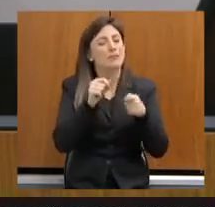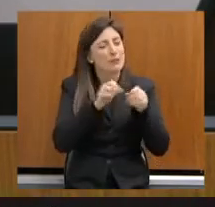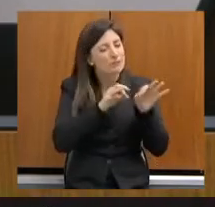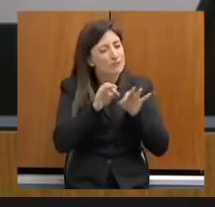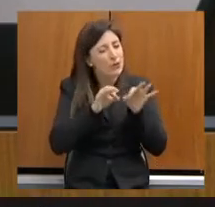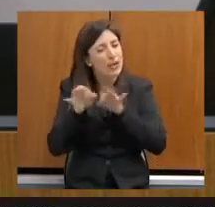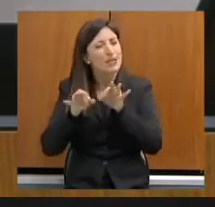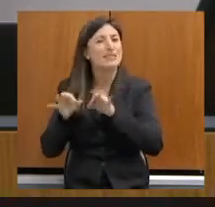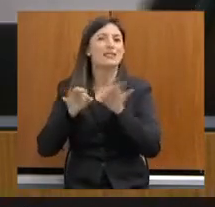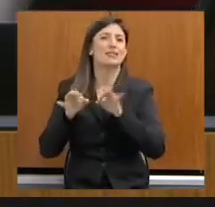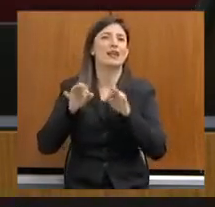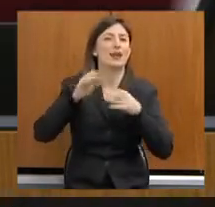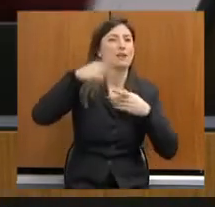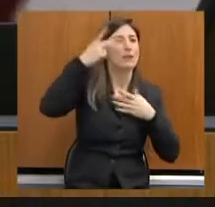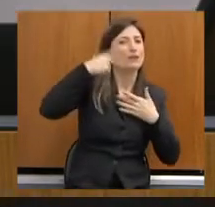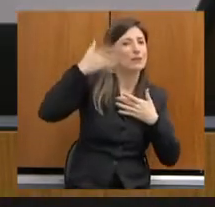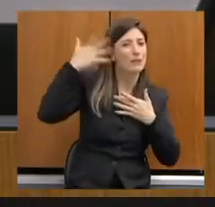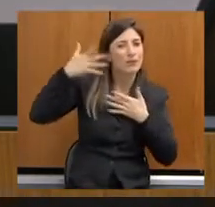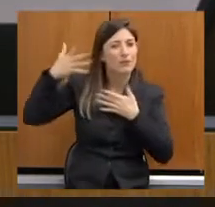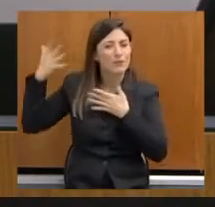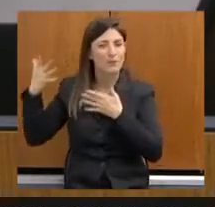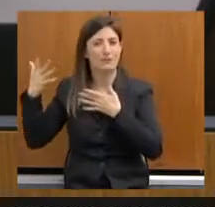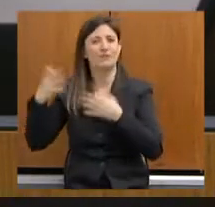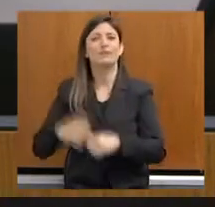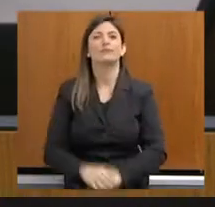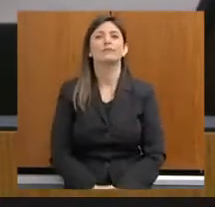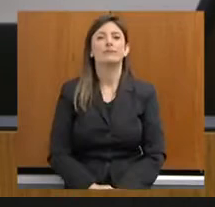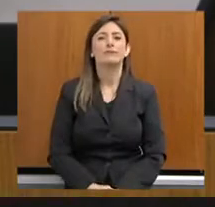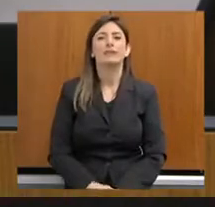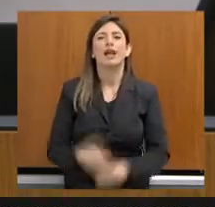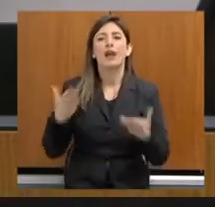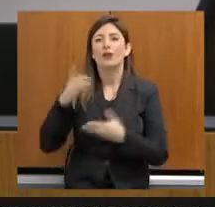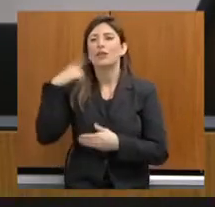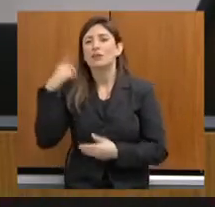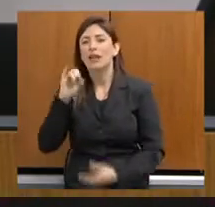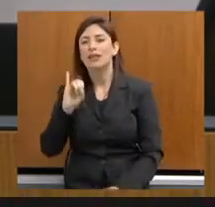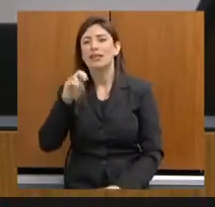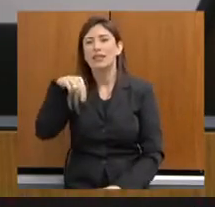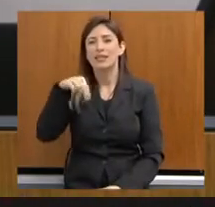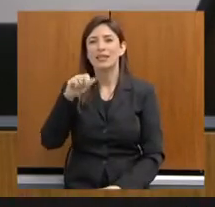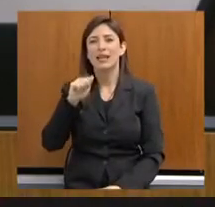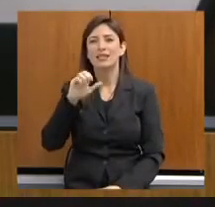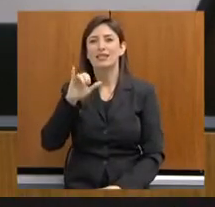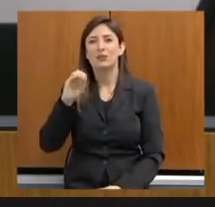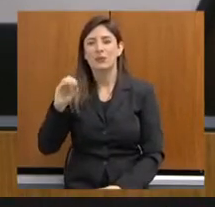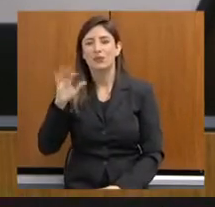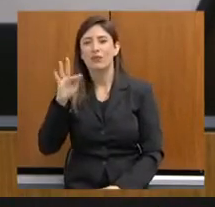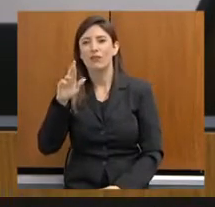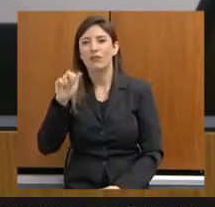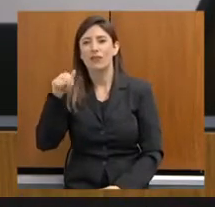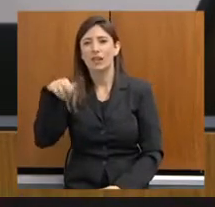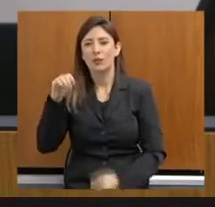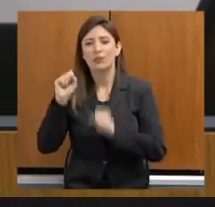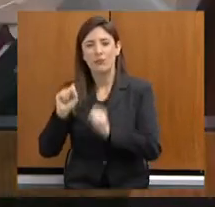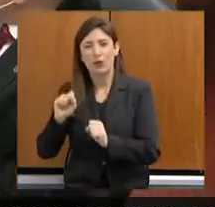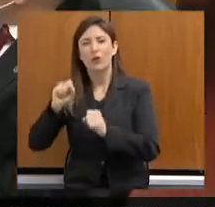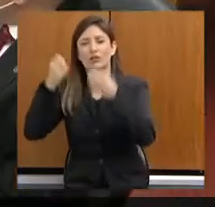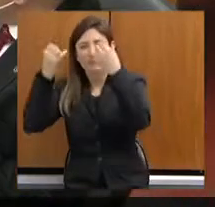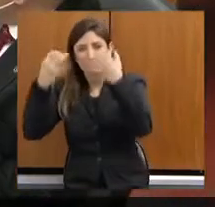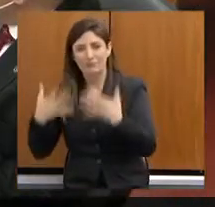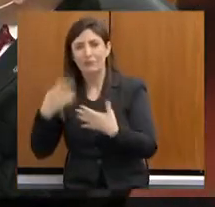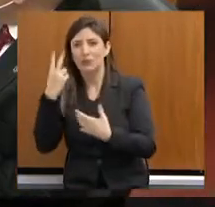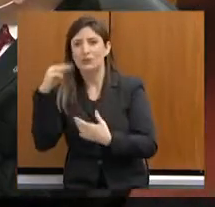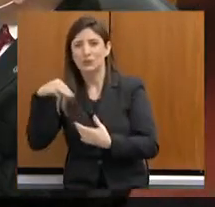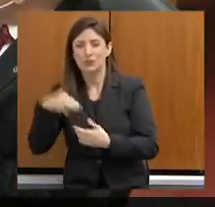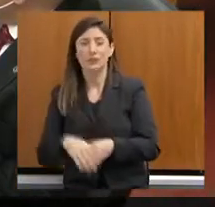e mais rápida Deputado Inácio Franco Você tem dois minutos e assim quiser o presidente